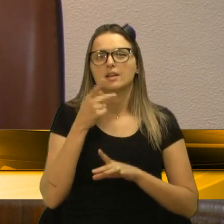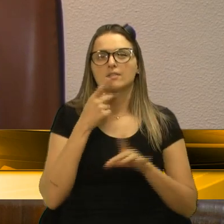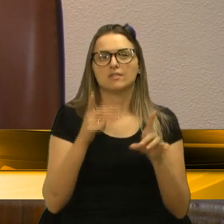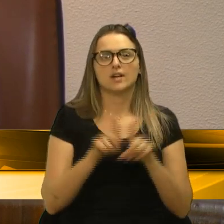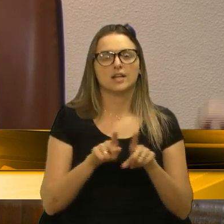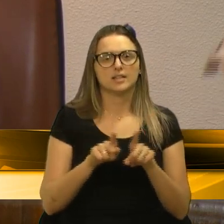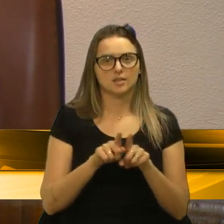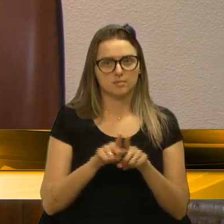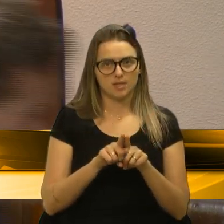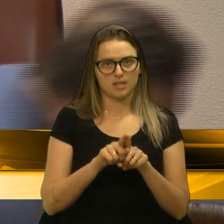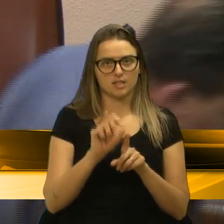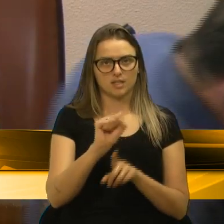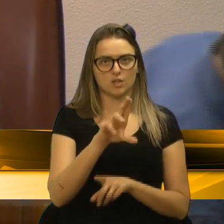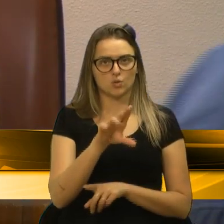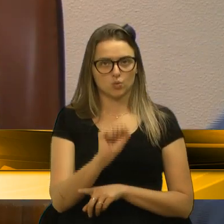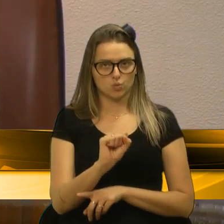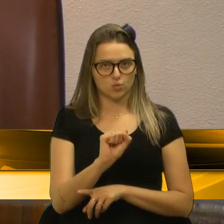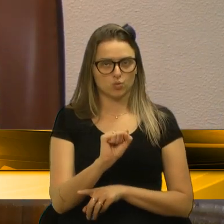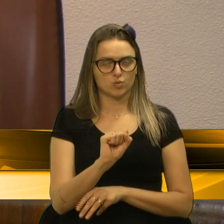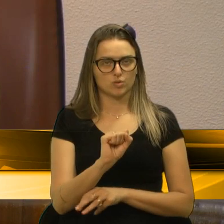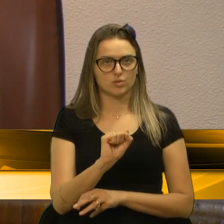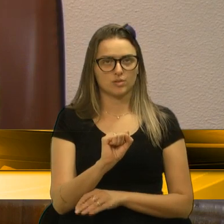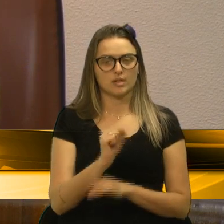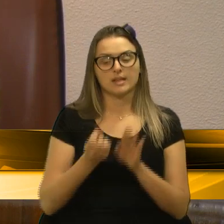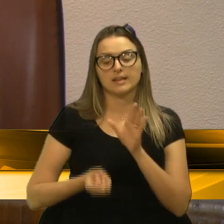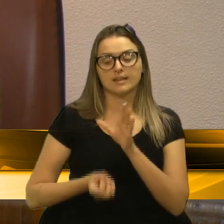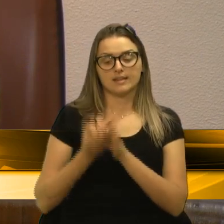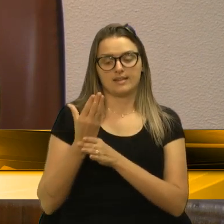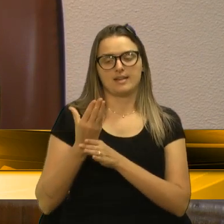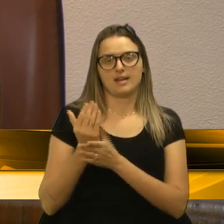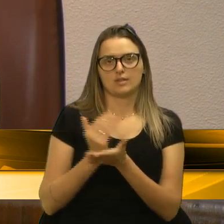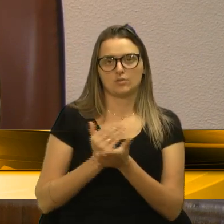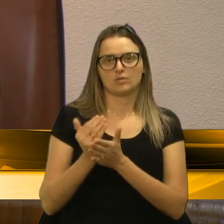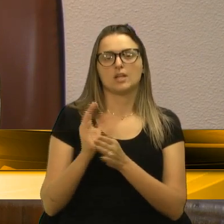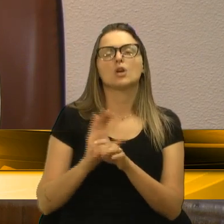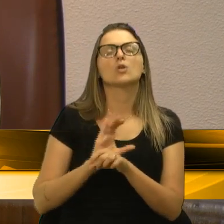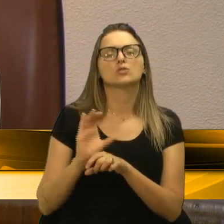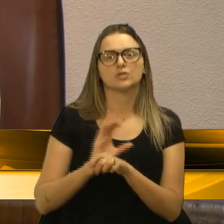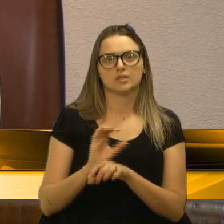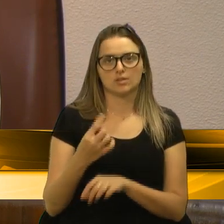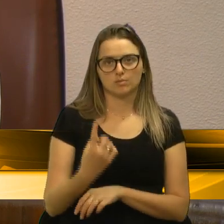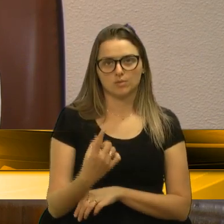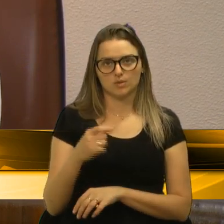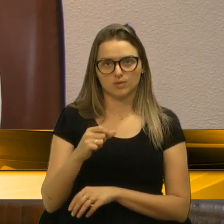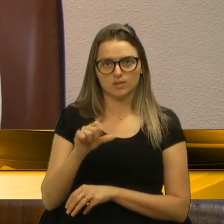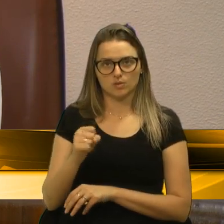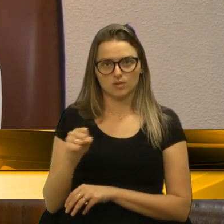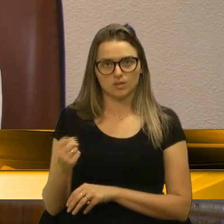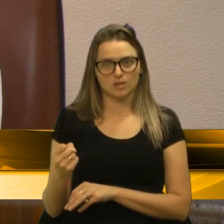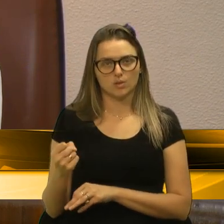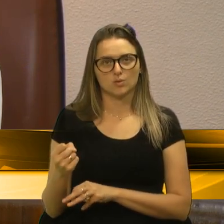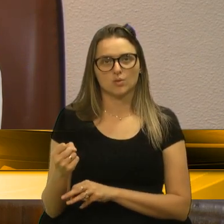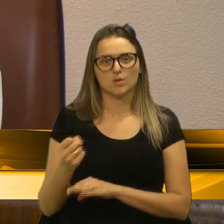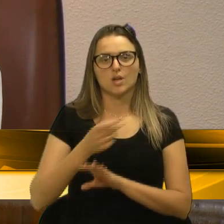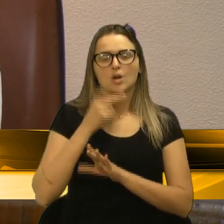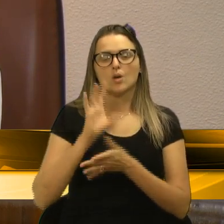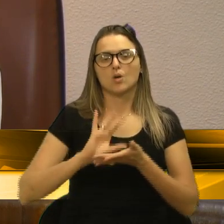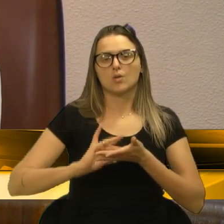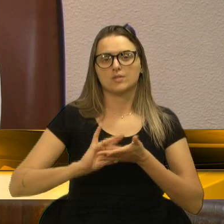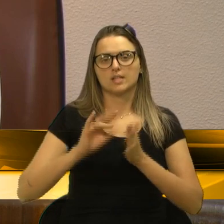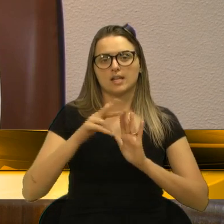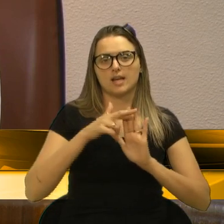Sistema Único de Saúde, criado a partir da Constituição de 1988, regulamentado